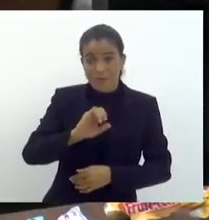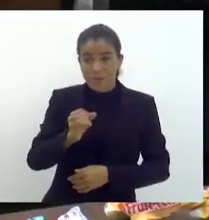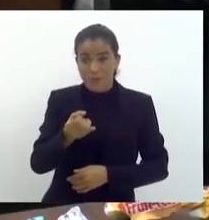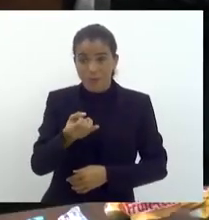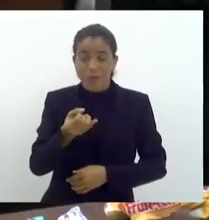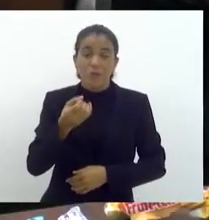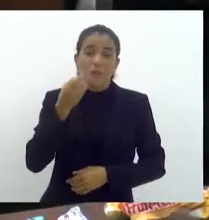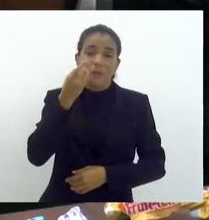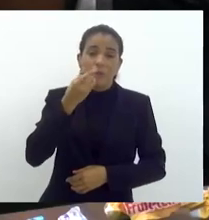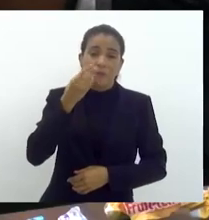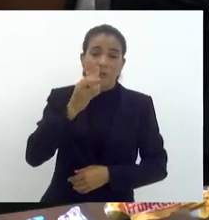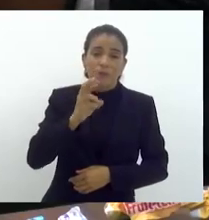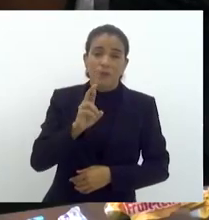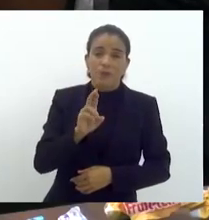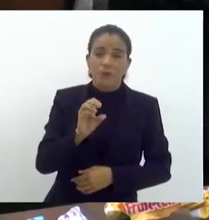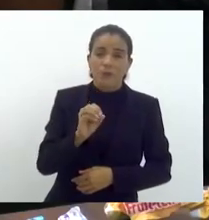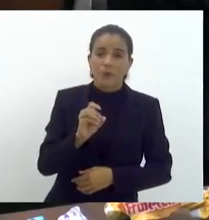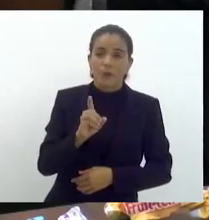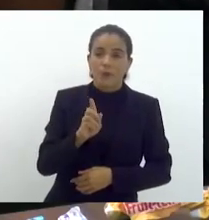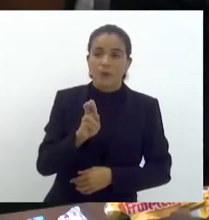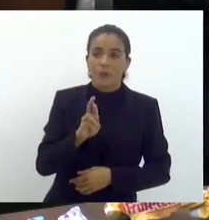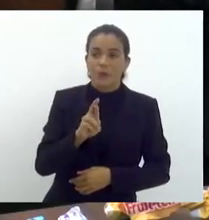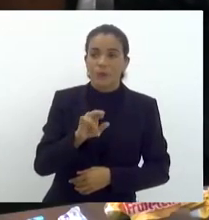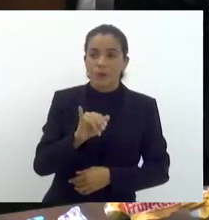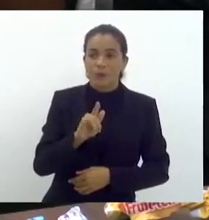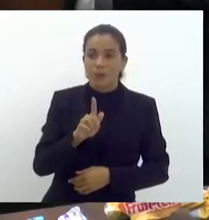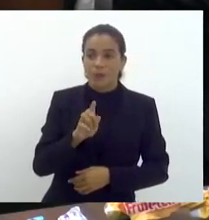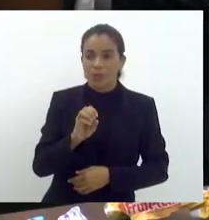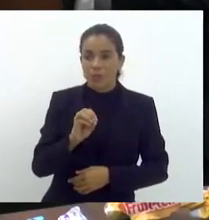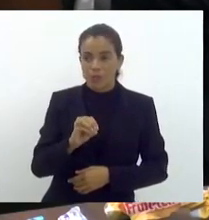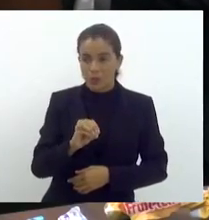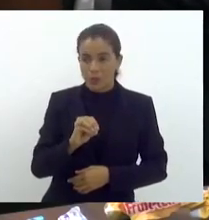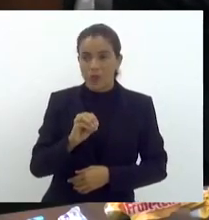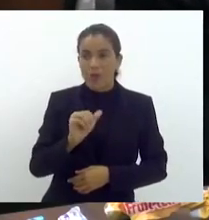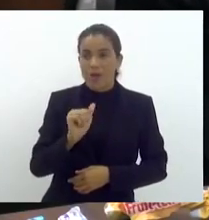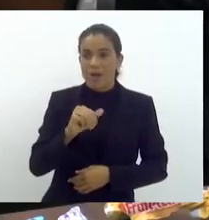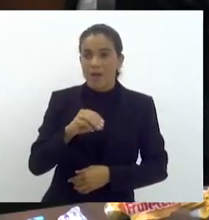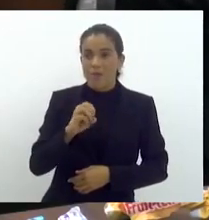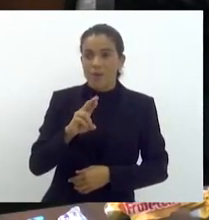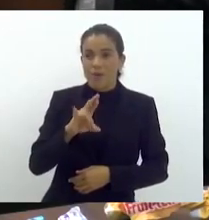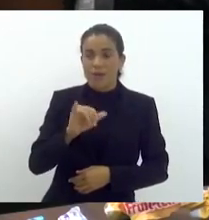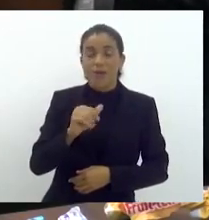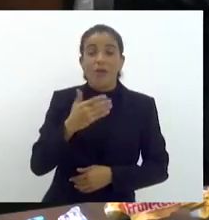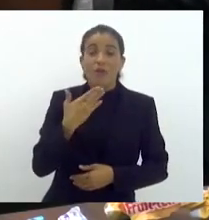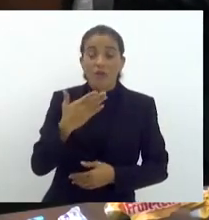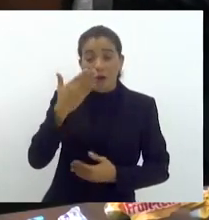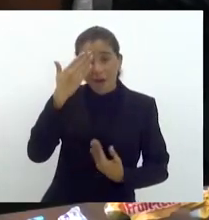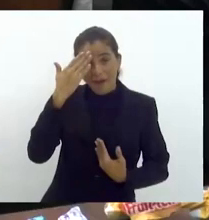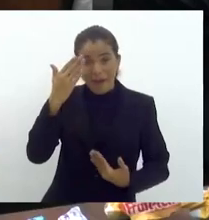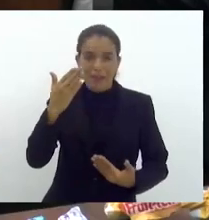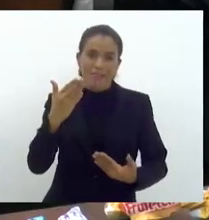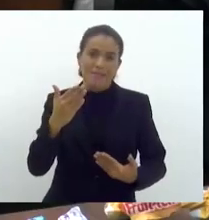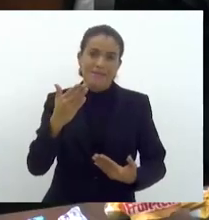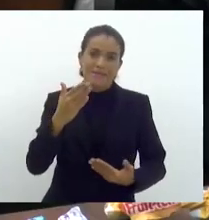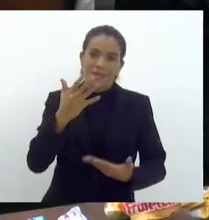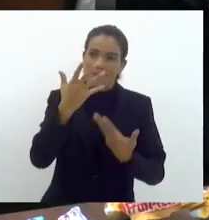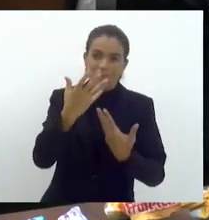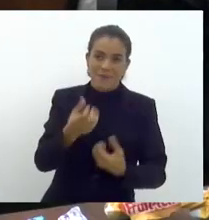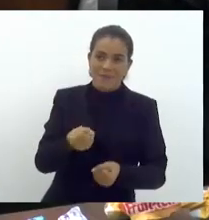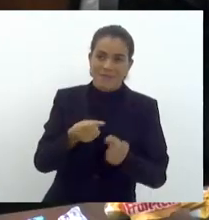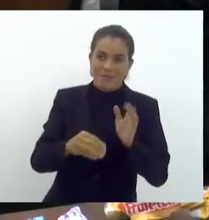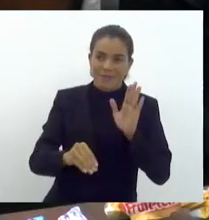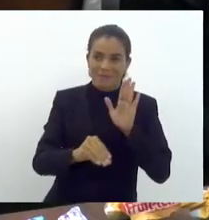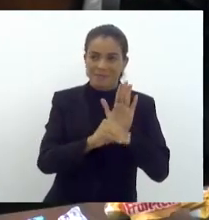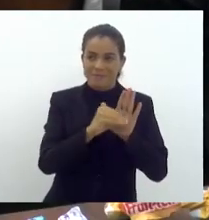Deputado Rodrigo Amorim eu acho que loucura né eu vou agradecer a rejeição da minha emenda mas ao mesmo tempo